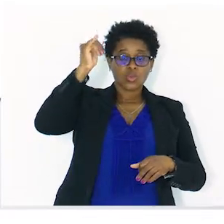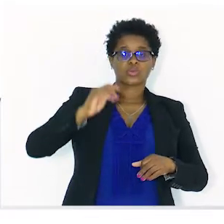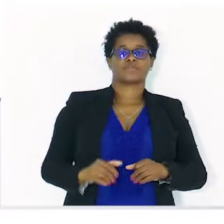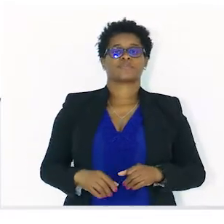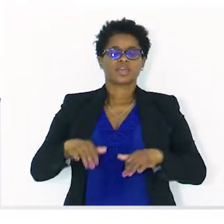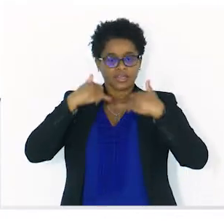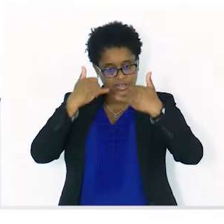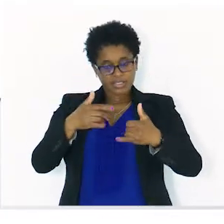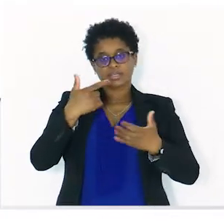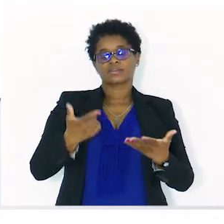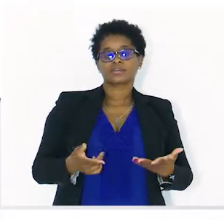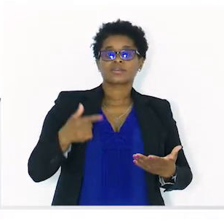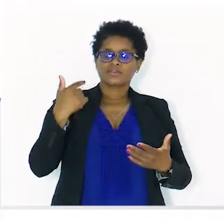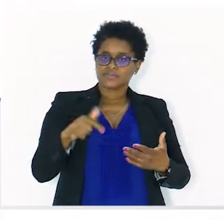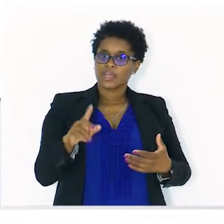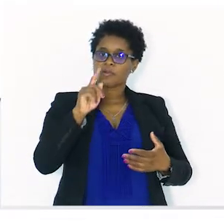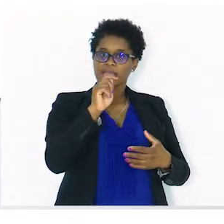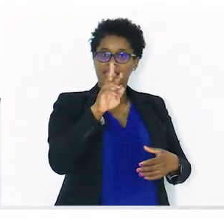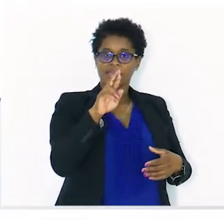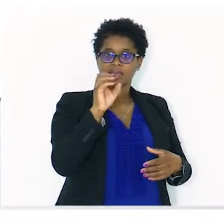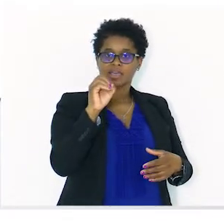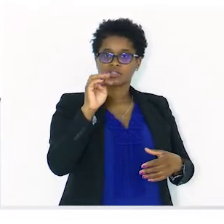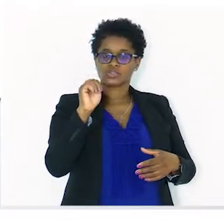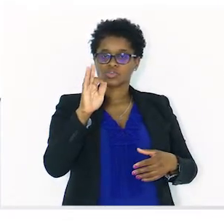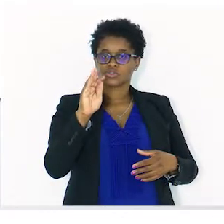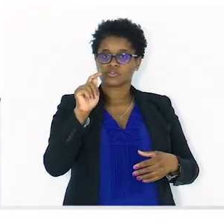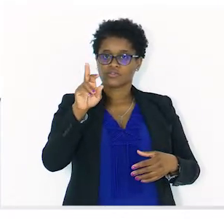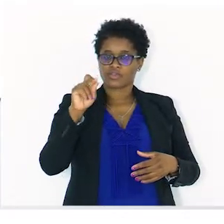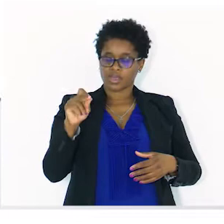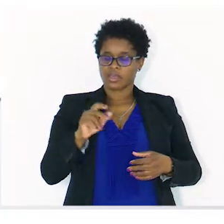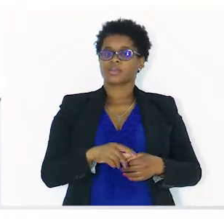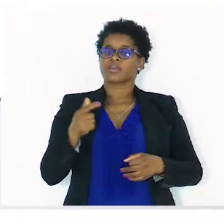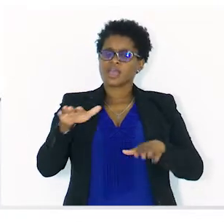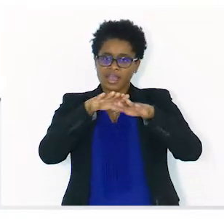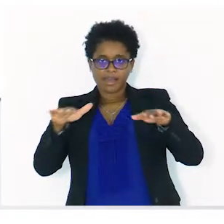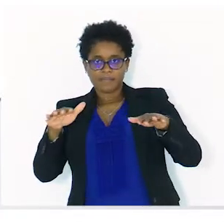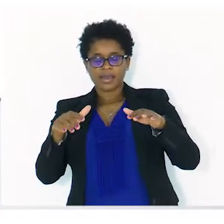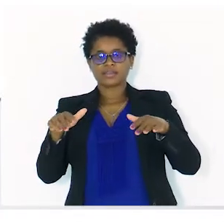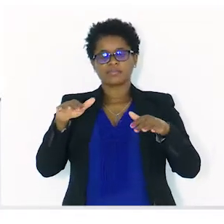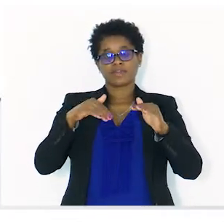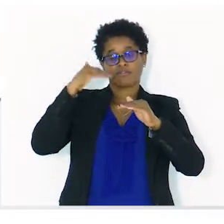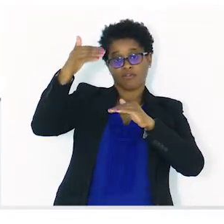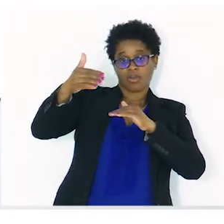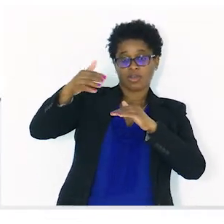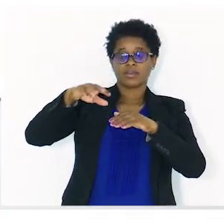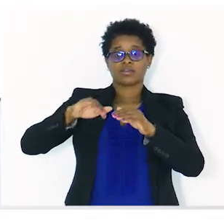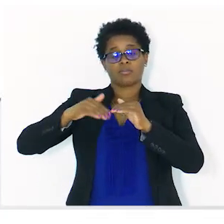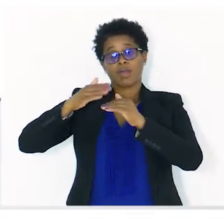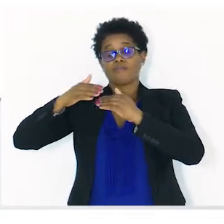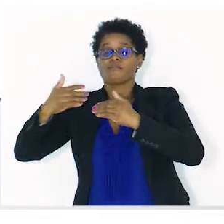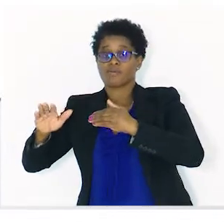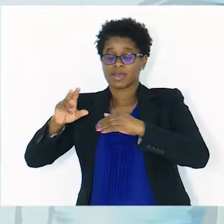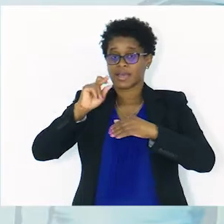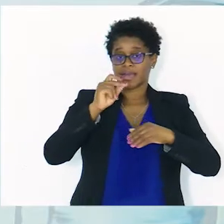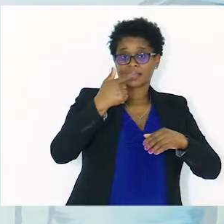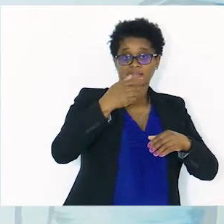à termosfera, nós temos a exosfera, que é a camada mais externa da atmosfera. Agora, como eu tinha